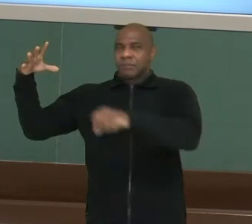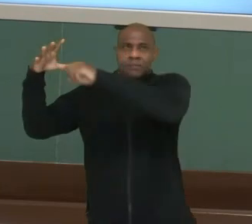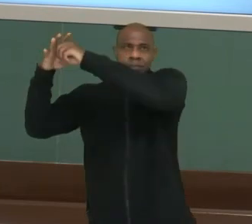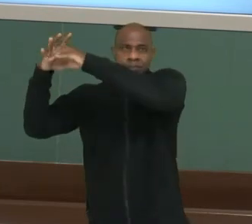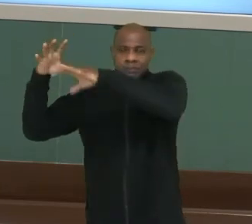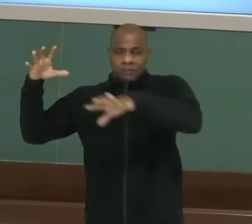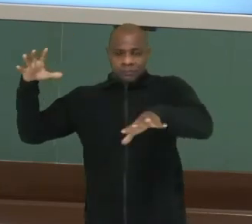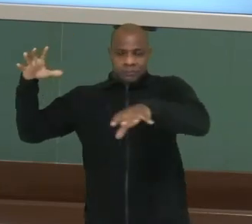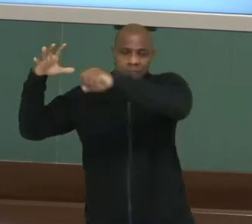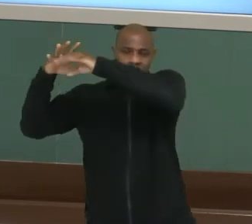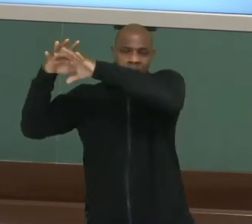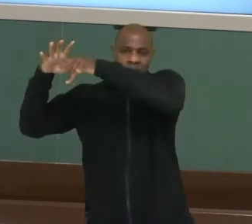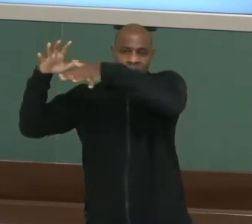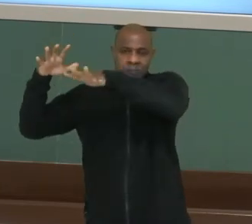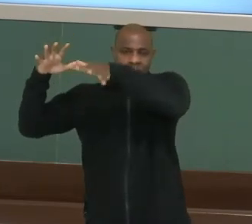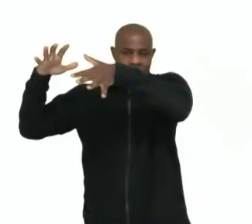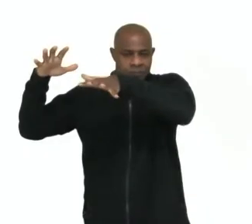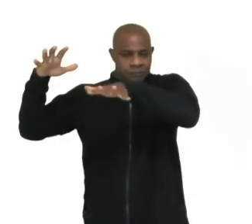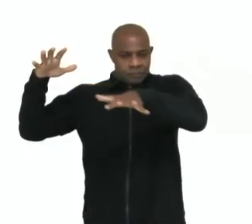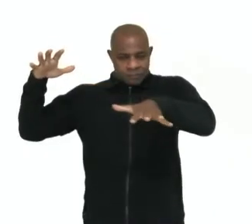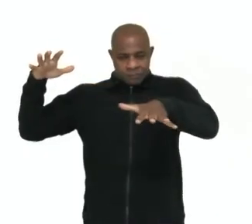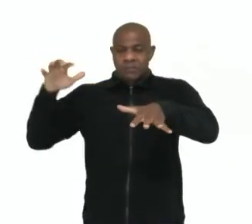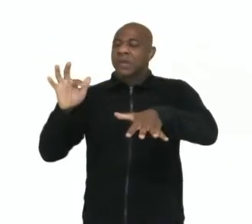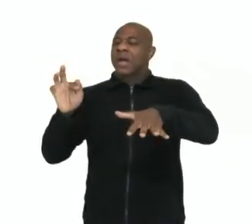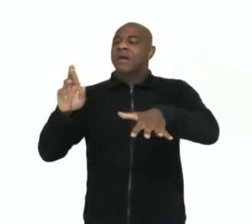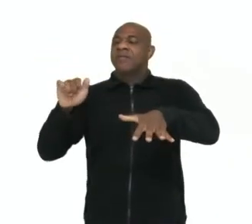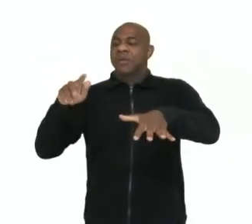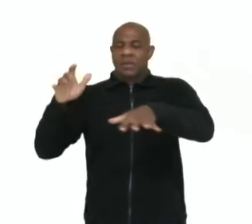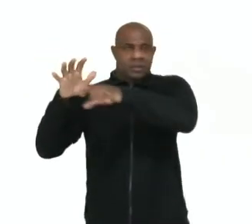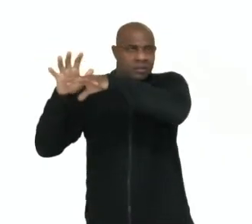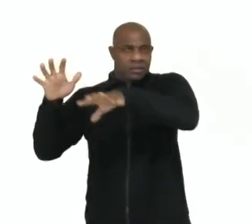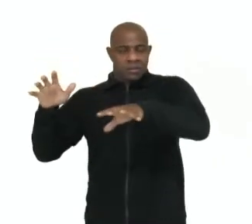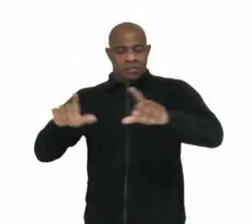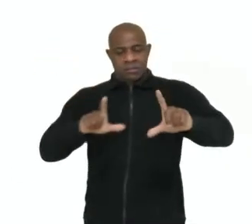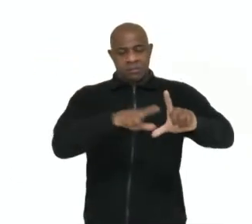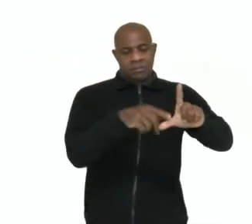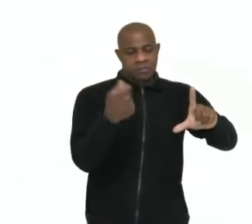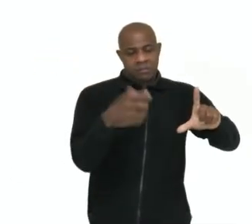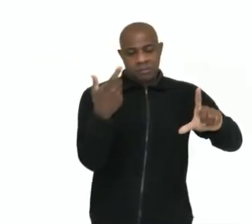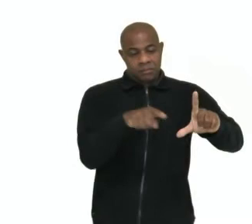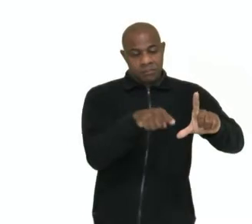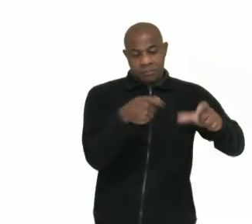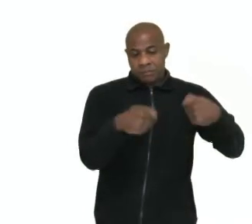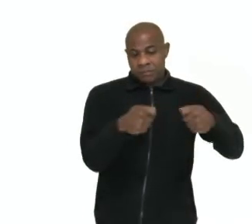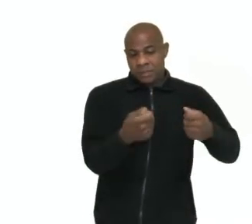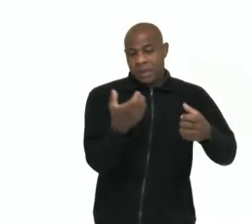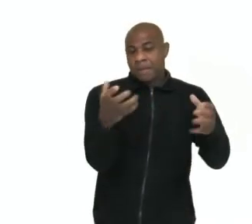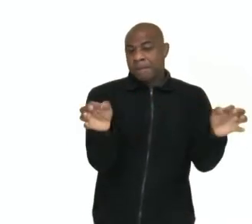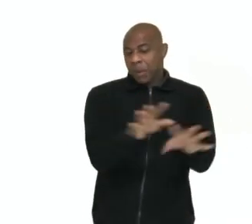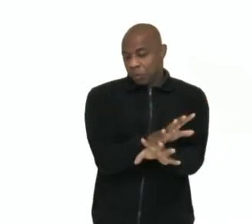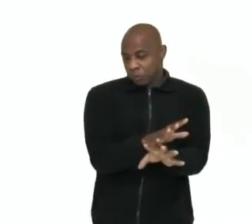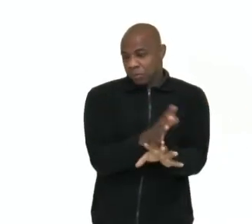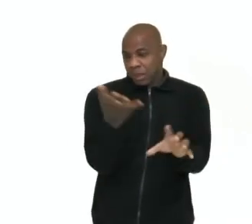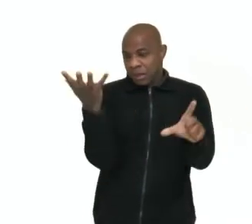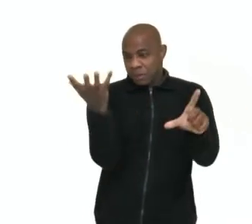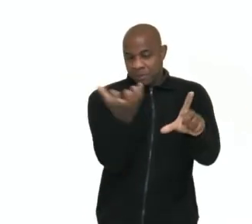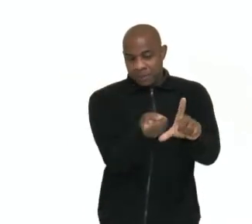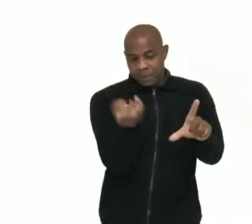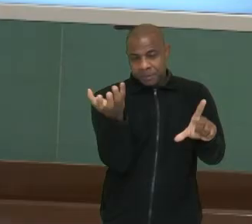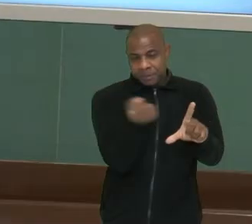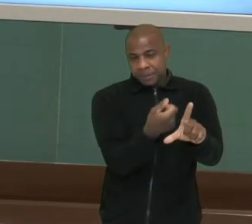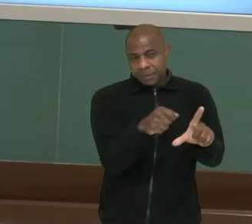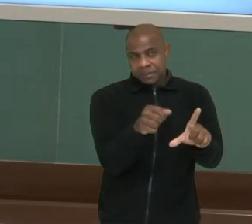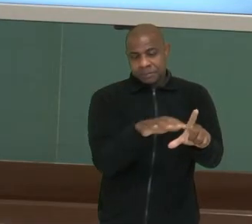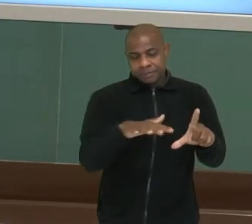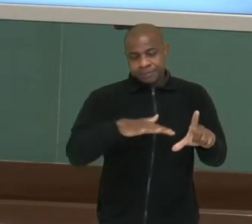ele vai mandar uma onda com determinada frequência. E o receptor ele tem que estar pronto para receber. Ele tem que estar vibrando também na